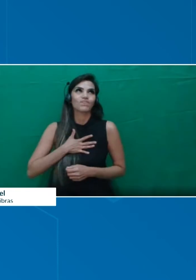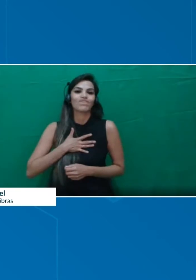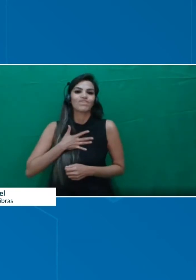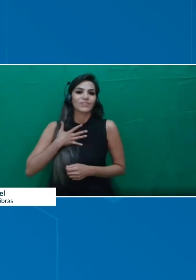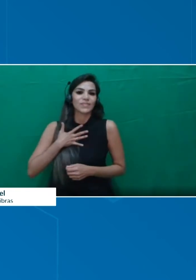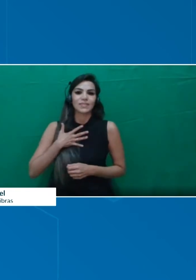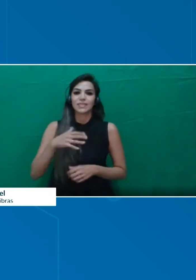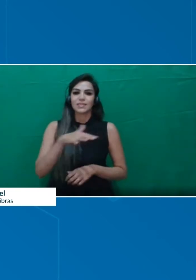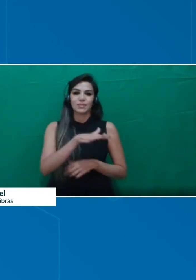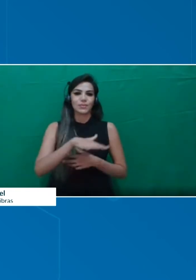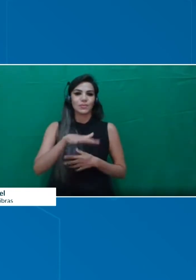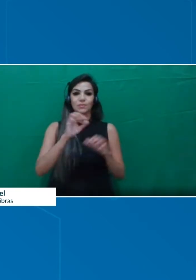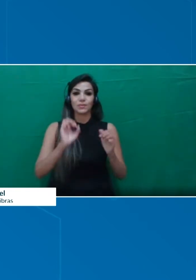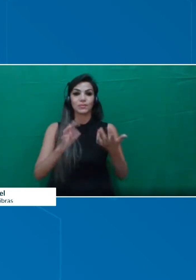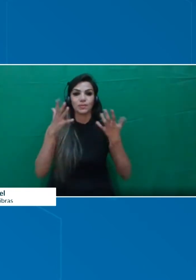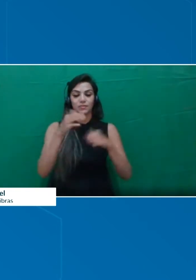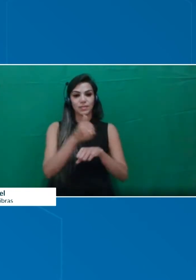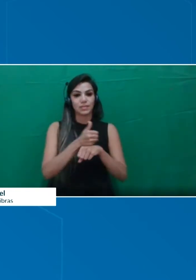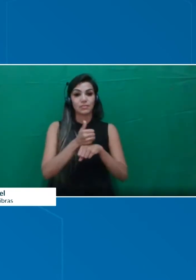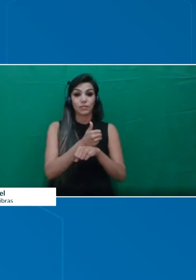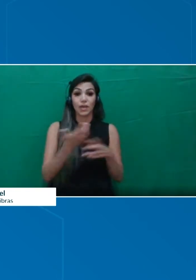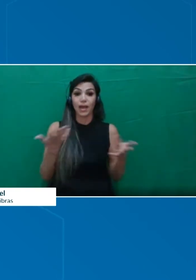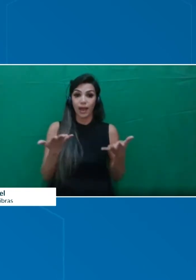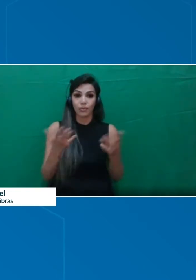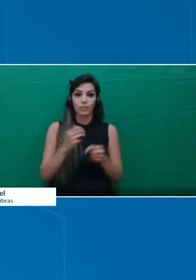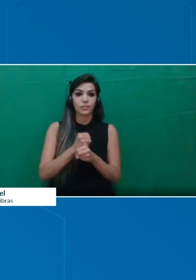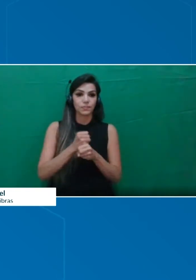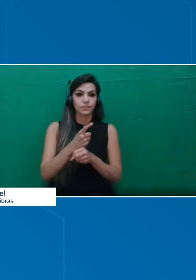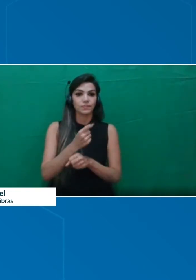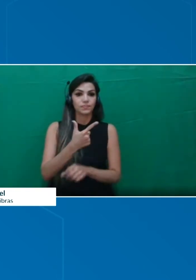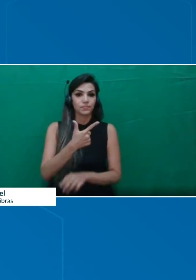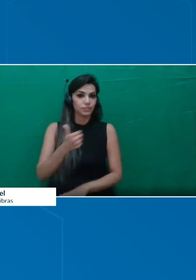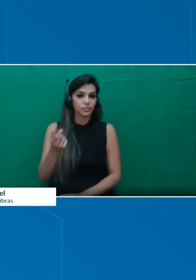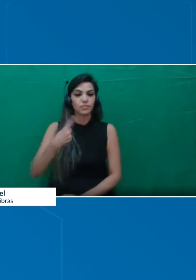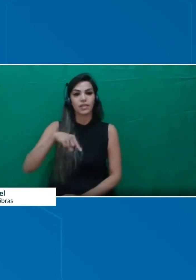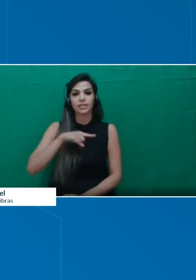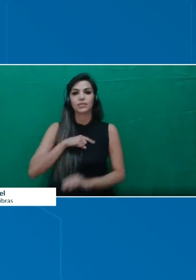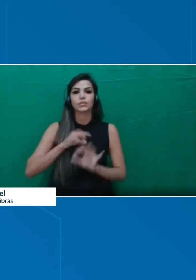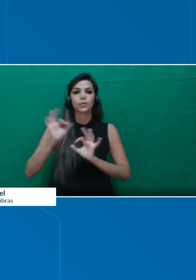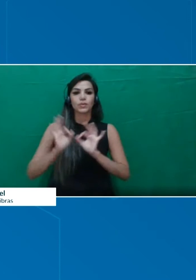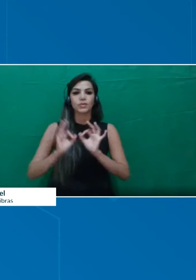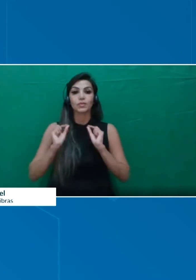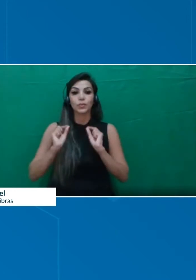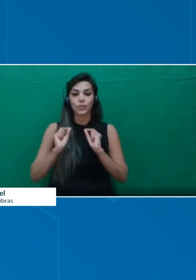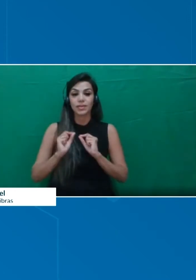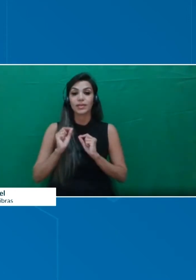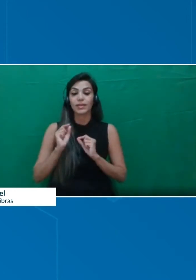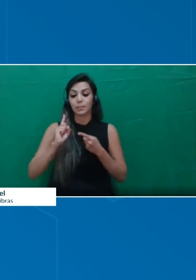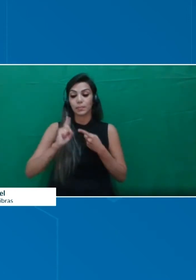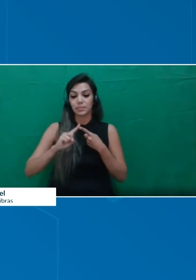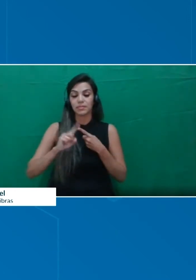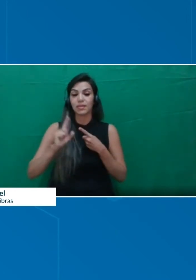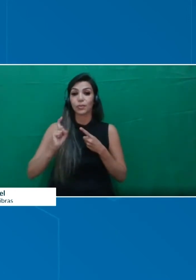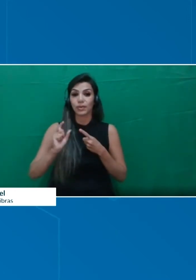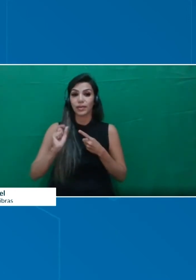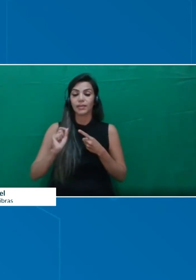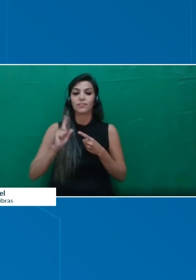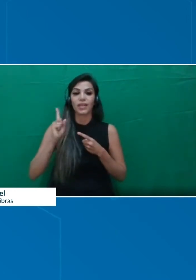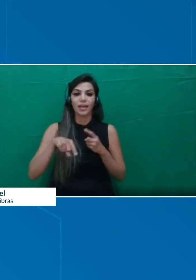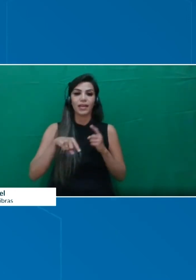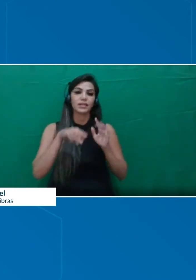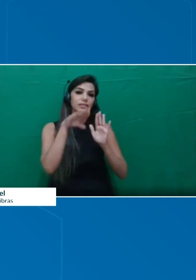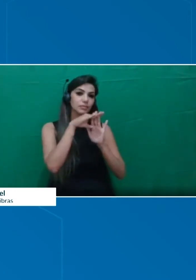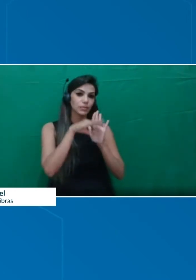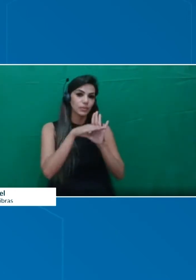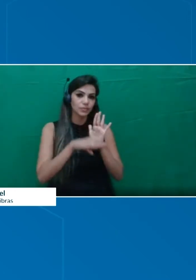para esse ano, o que a gente está reorganizando a primeira coisa é com relação à programação, né? O ano passado, a gente teve